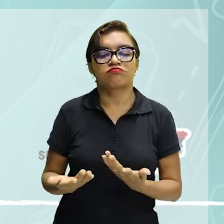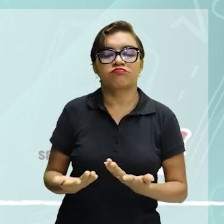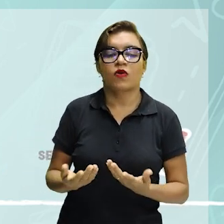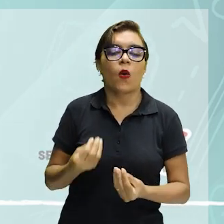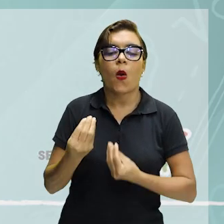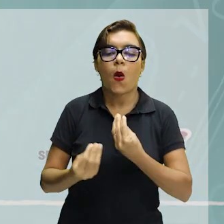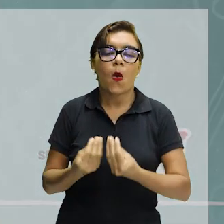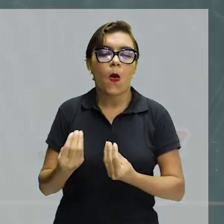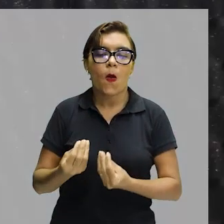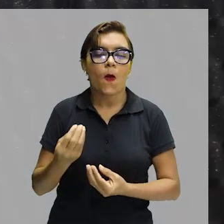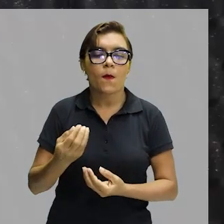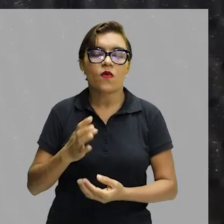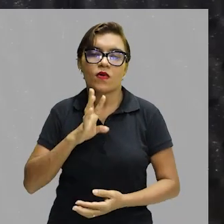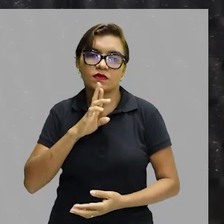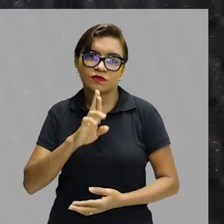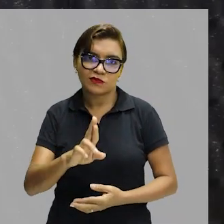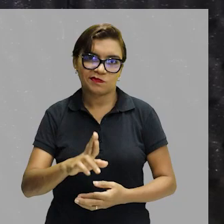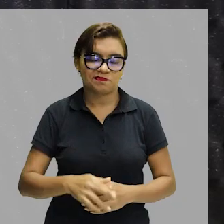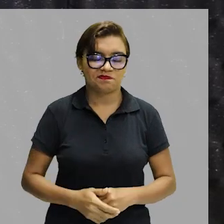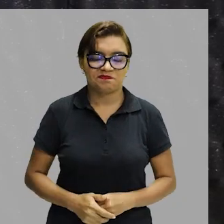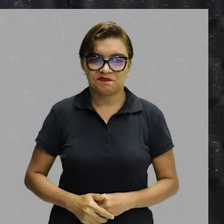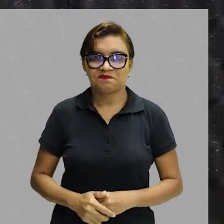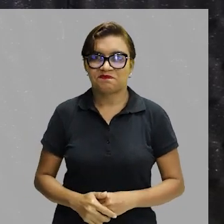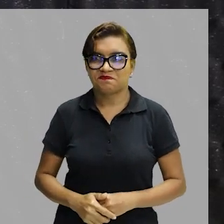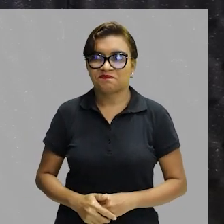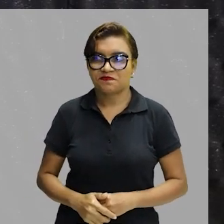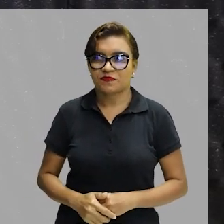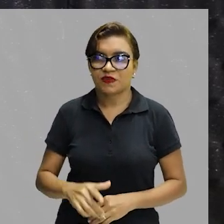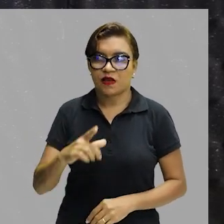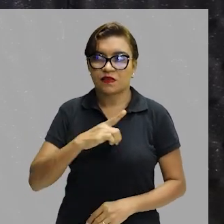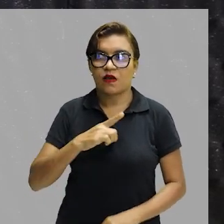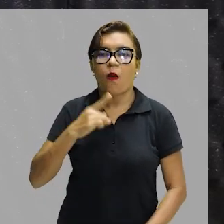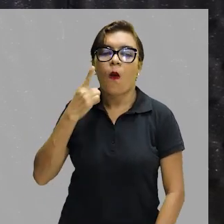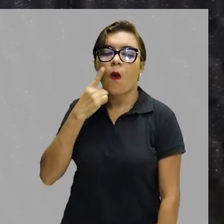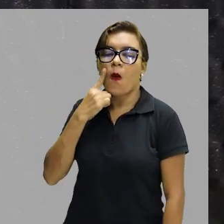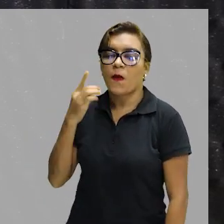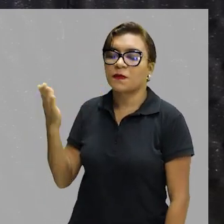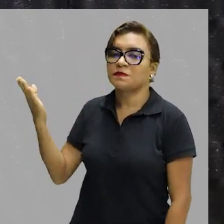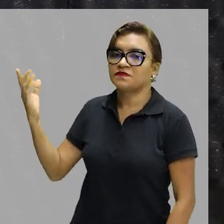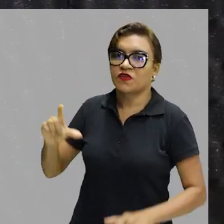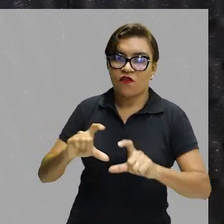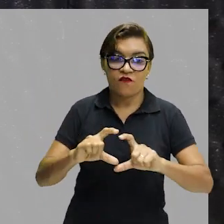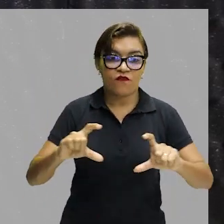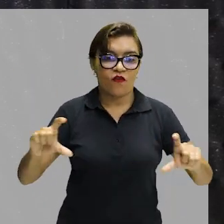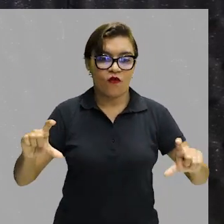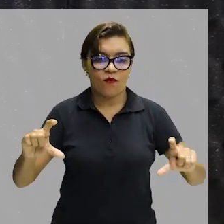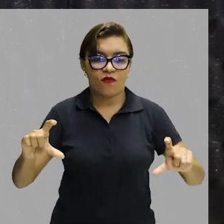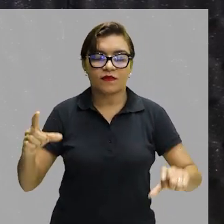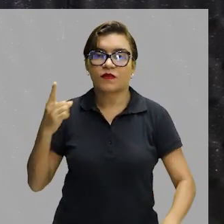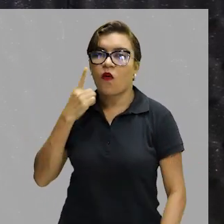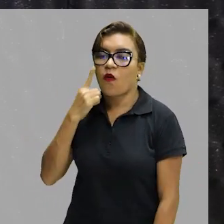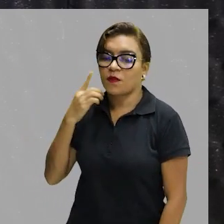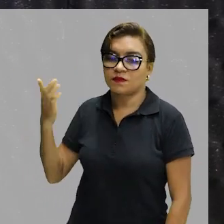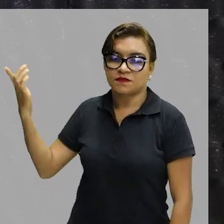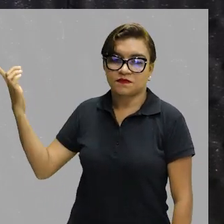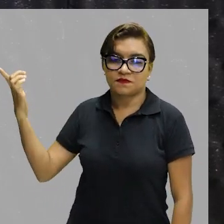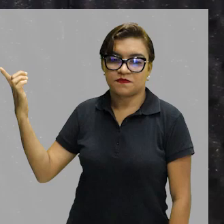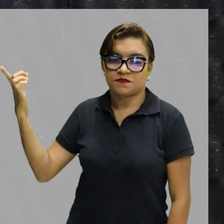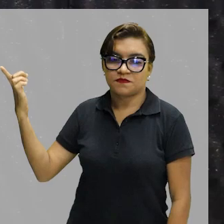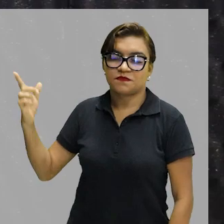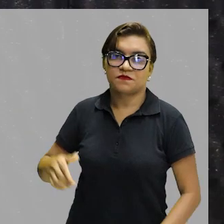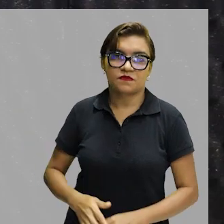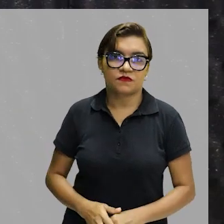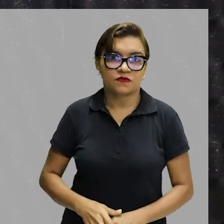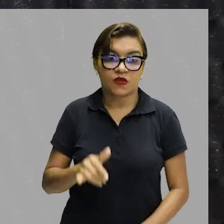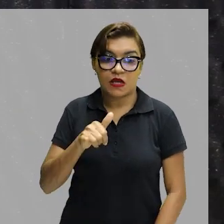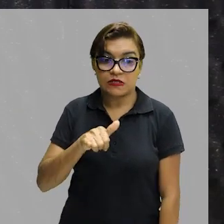correta. Olha só, eu destaquei bem aqui para vocês. Ó. Nós temos o átomo Y. O átomo